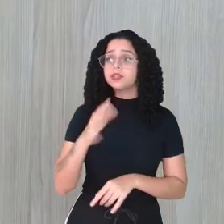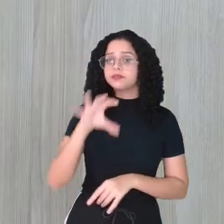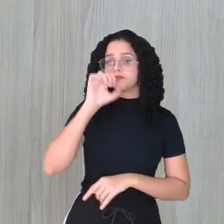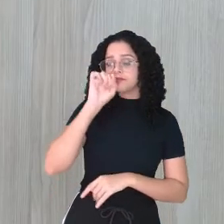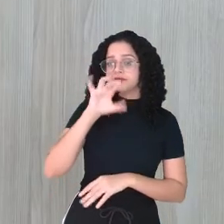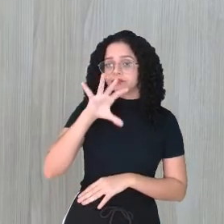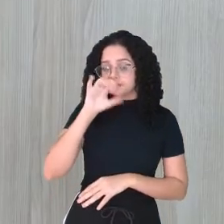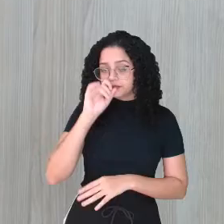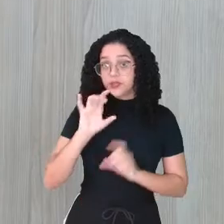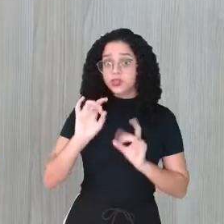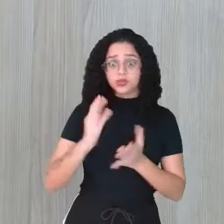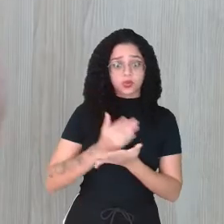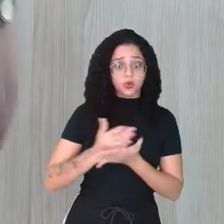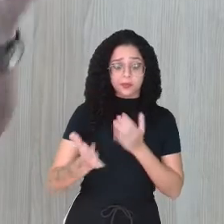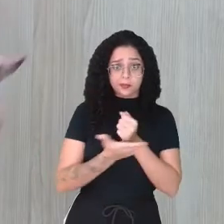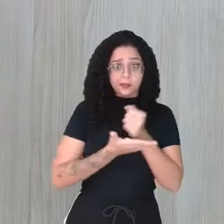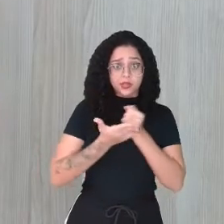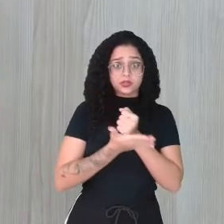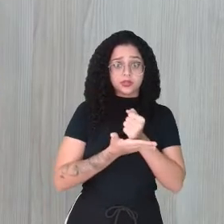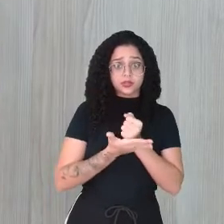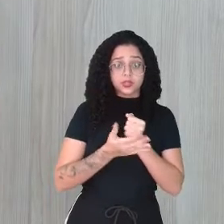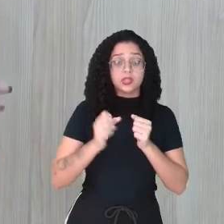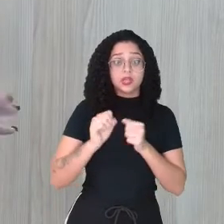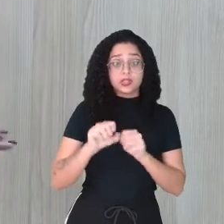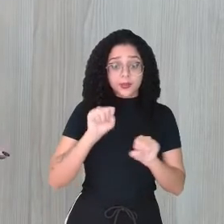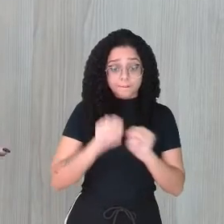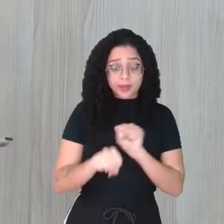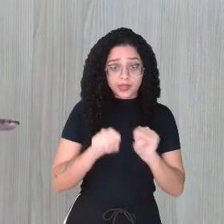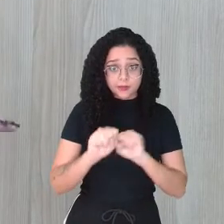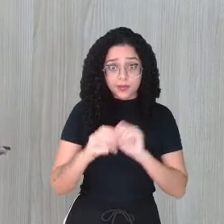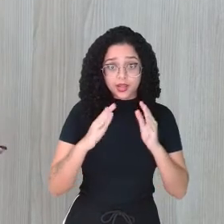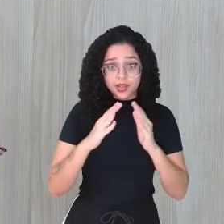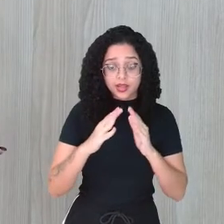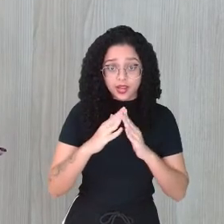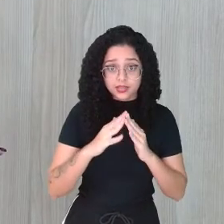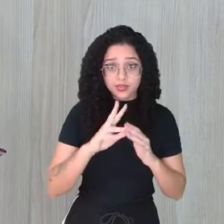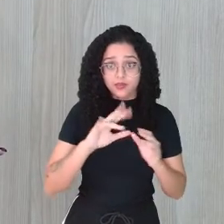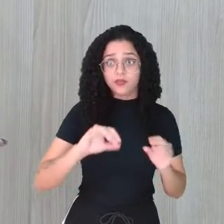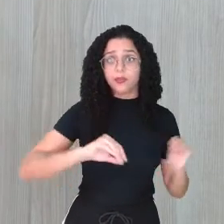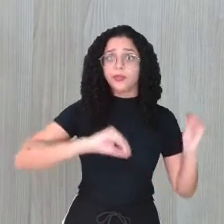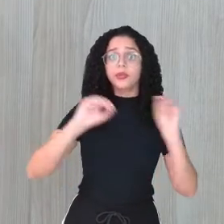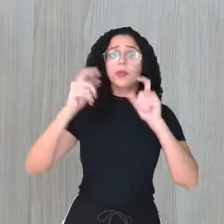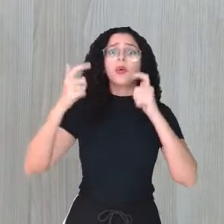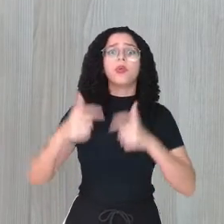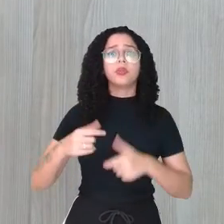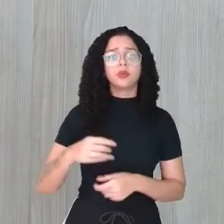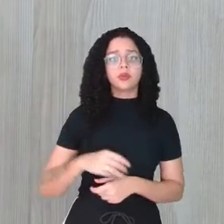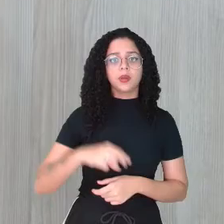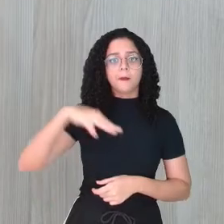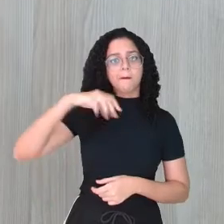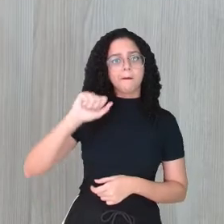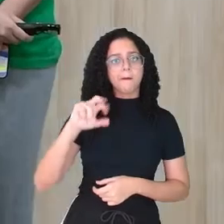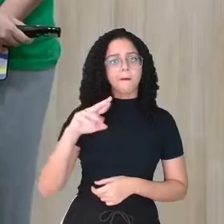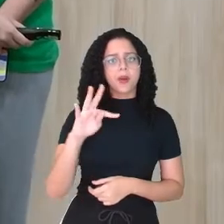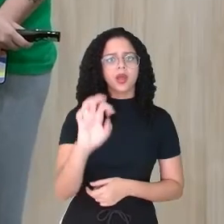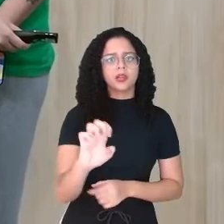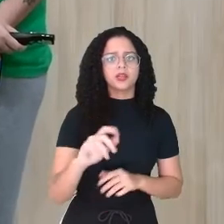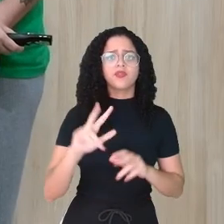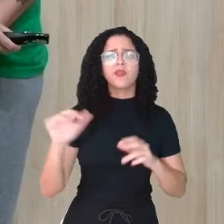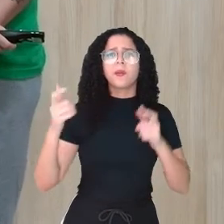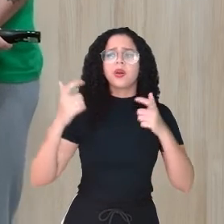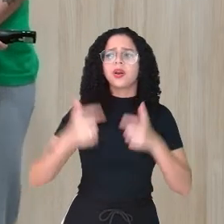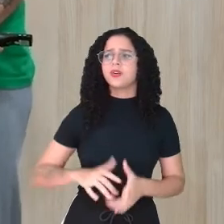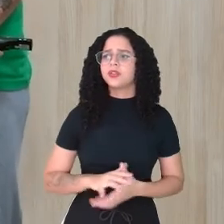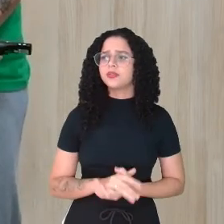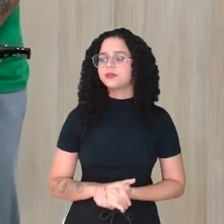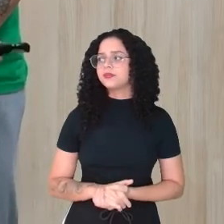Então, assim, se você destrói a sua casa, a gente vai para onde? A gente vai para Marte, é? E aí, professora? Exato. Vamos para onde?